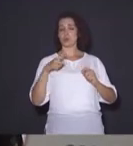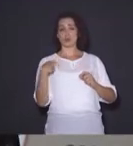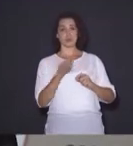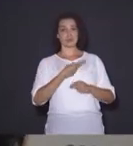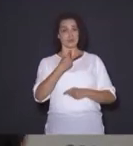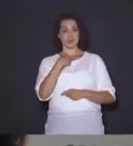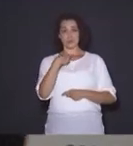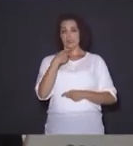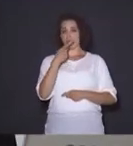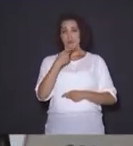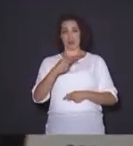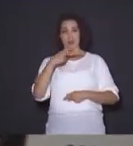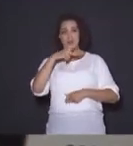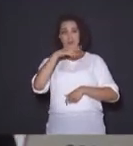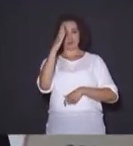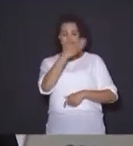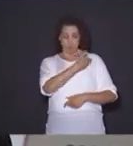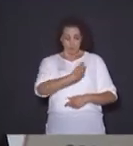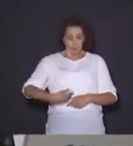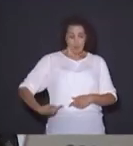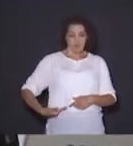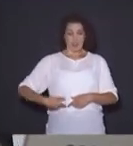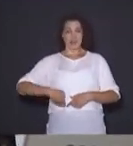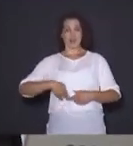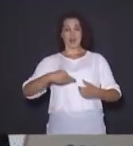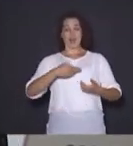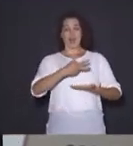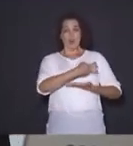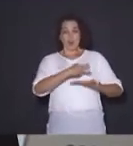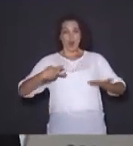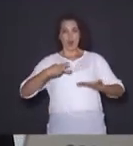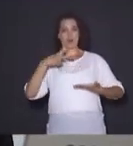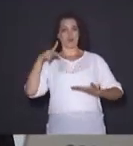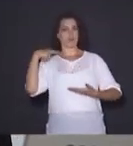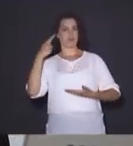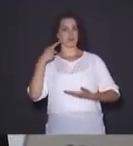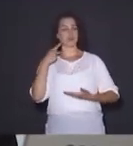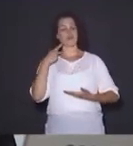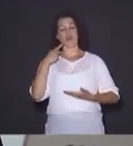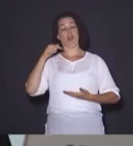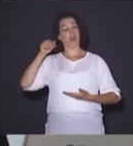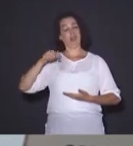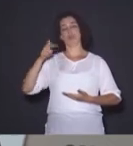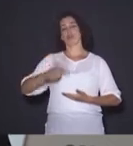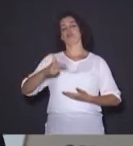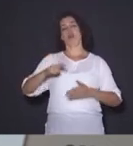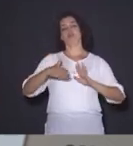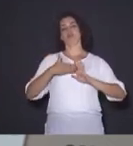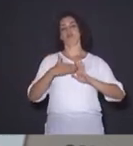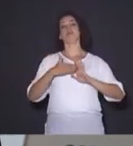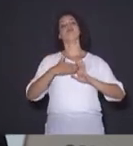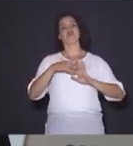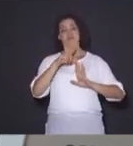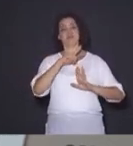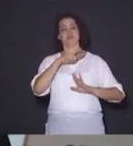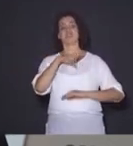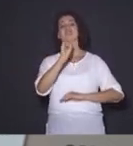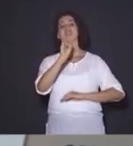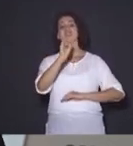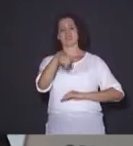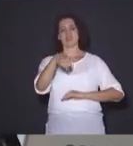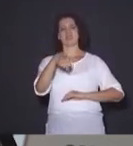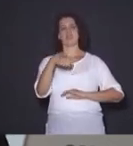atual governo do brasil governo fruto de um golpe político é que ele não tem um projeto o governo atual tem um projeto muito